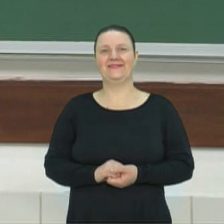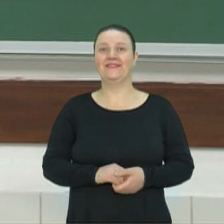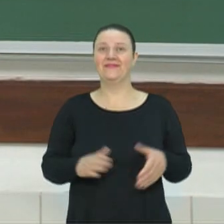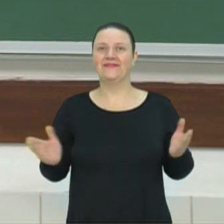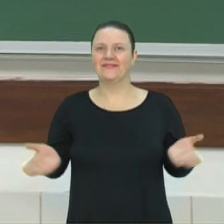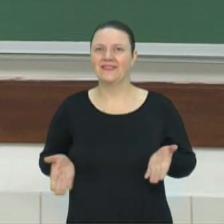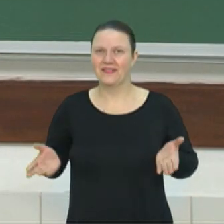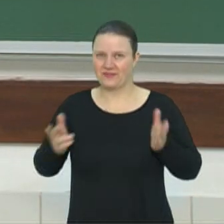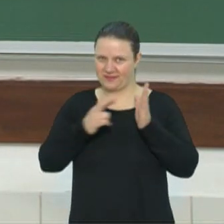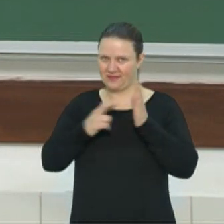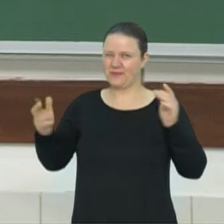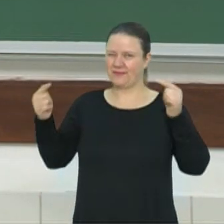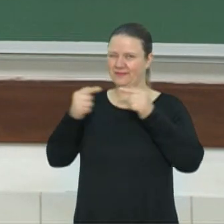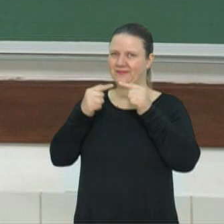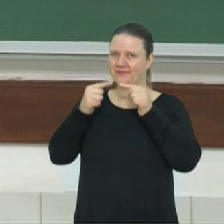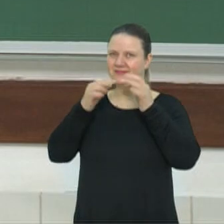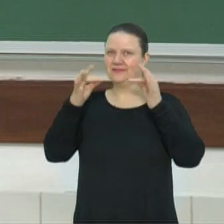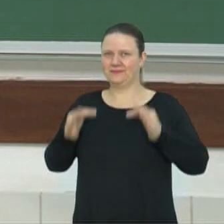Então, vamos para a resposta correta?